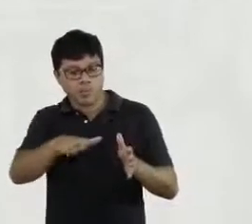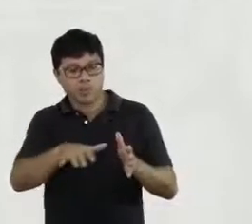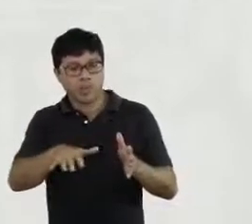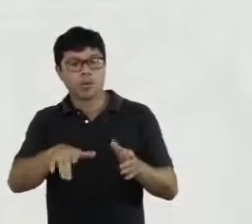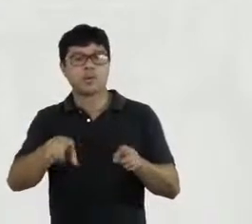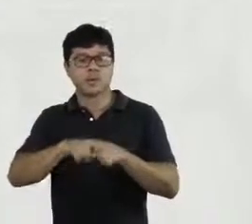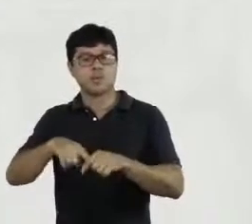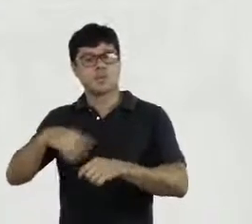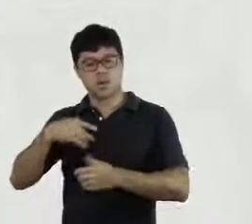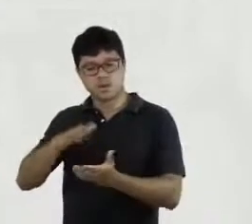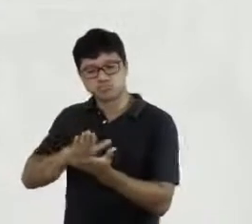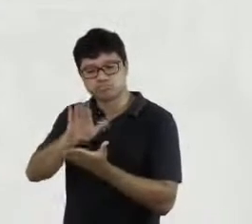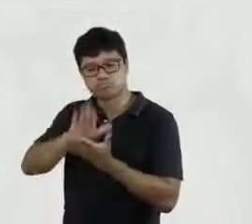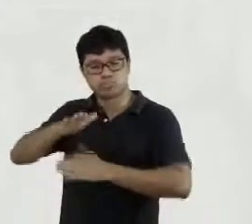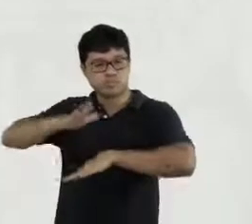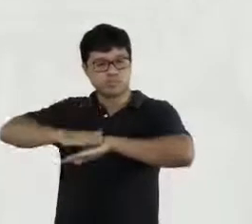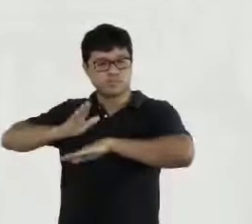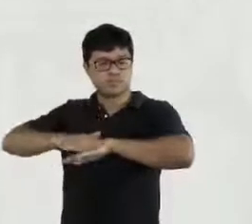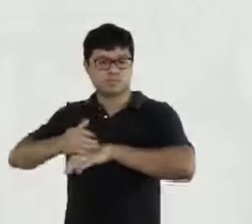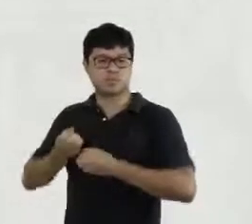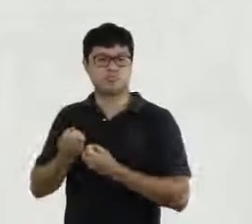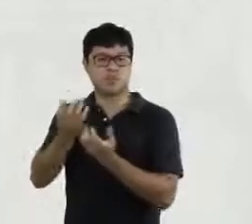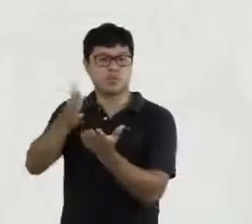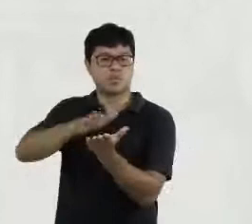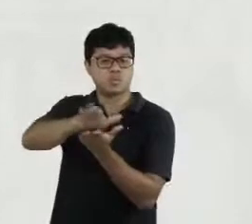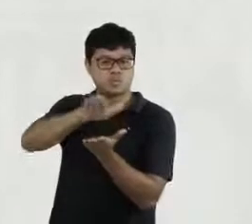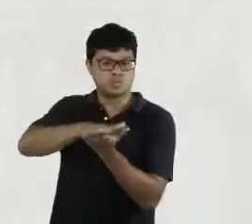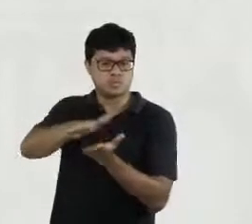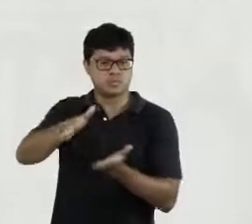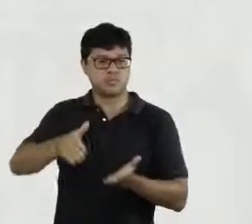a autopublicação.